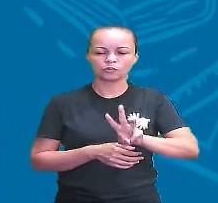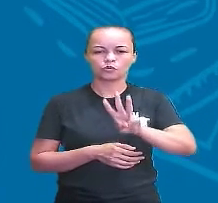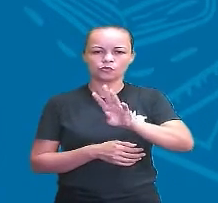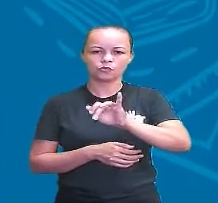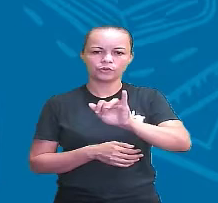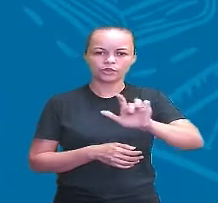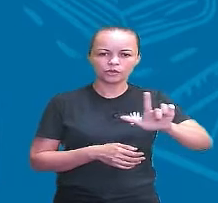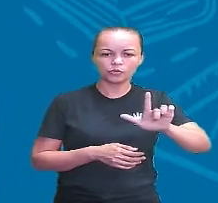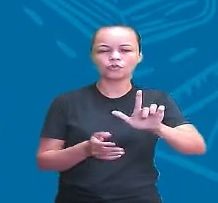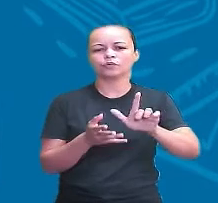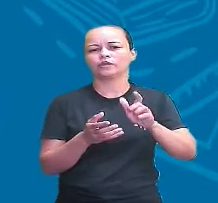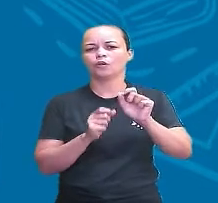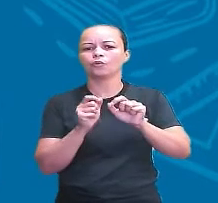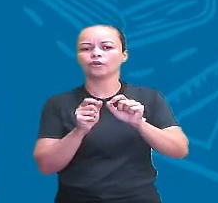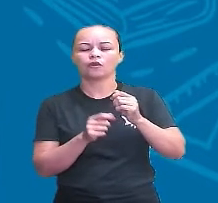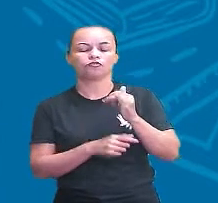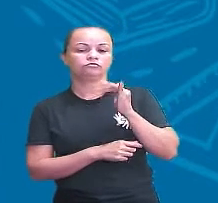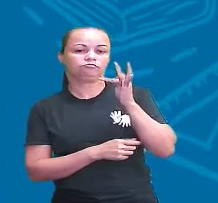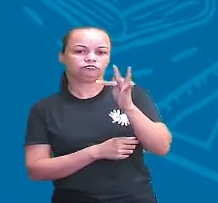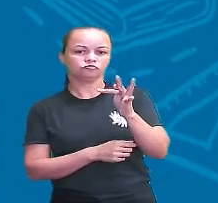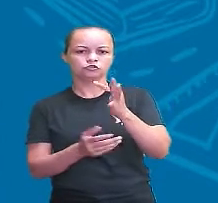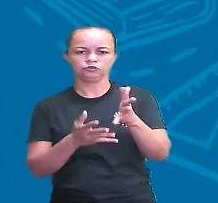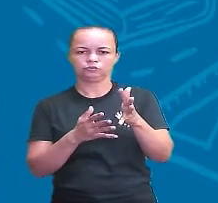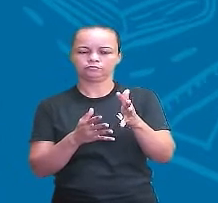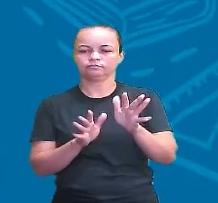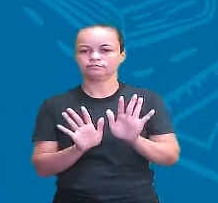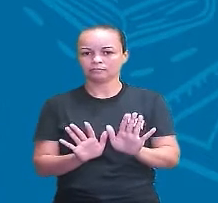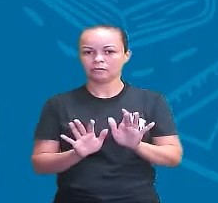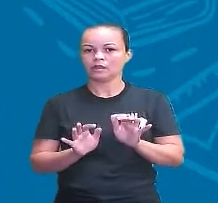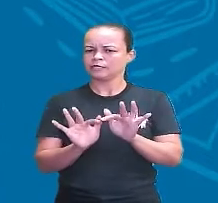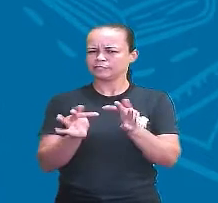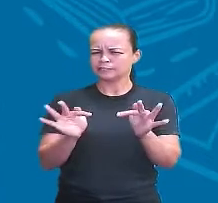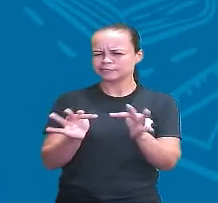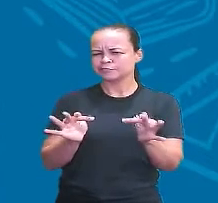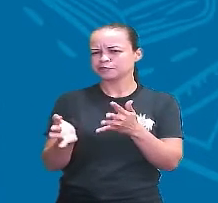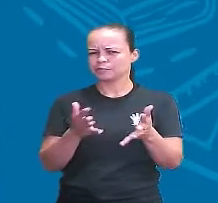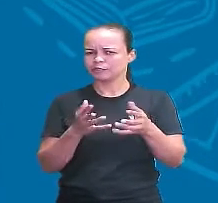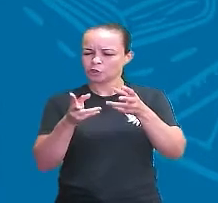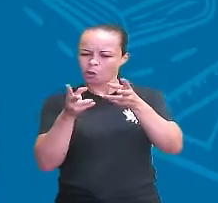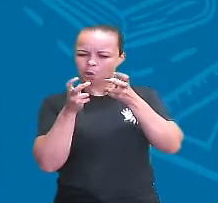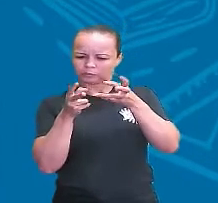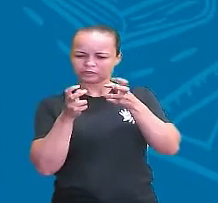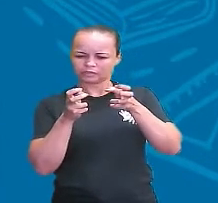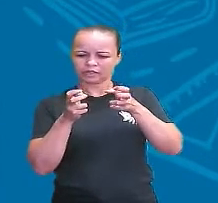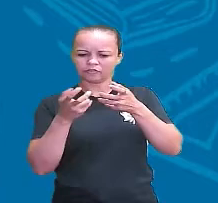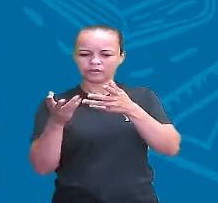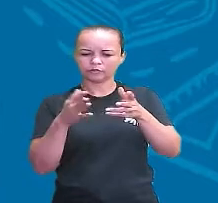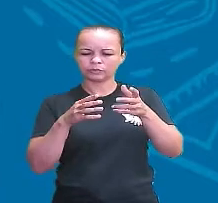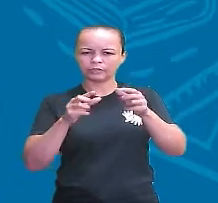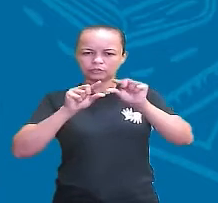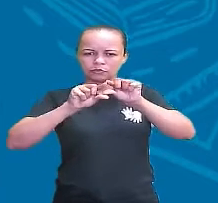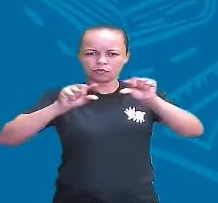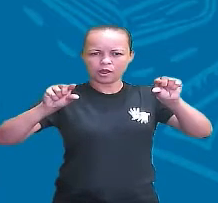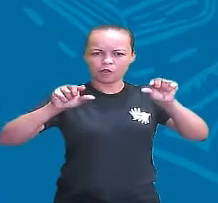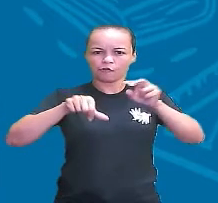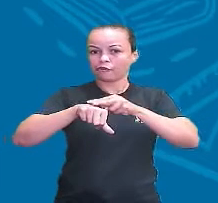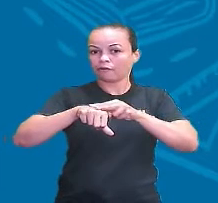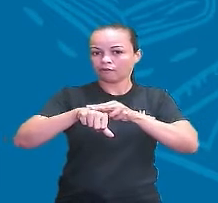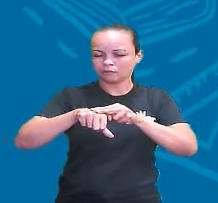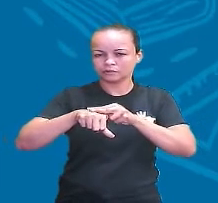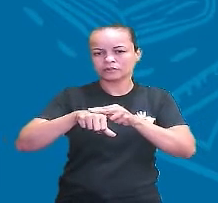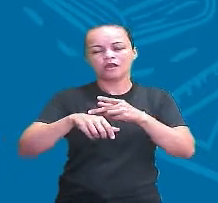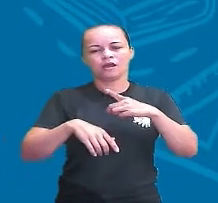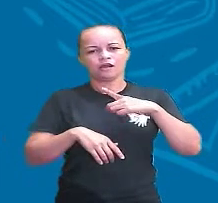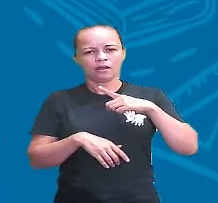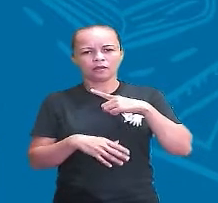de futuro? Simples. Observa bem, em destaque aqui, esse quadrinho verde. Nele você vai ter a